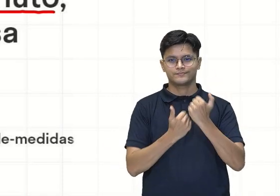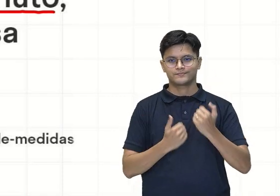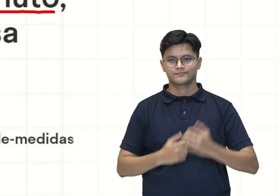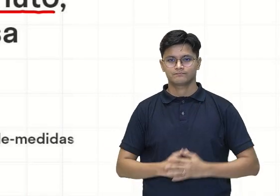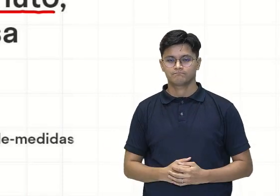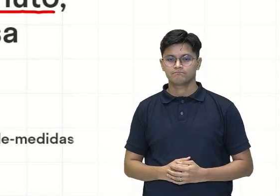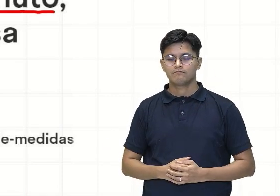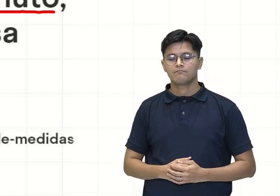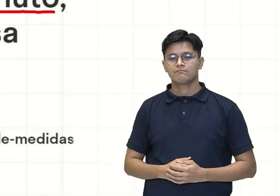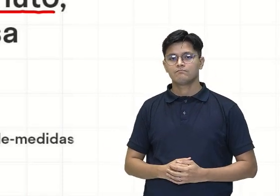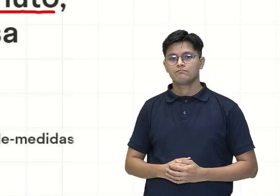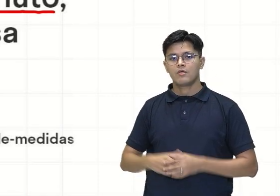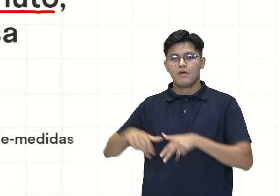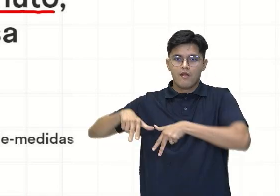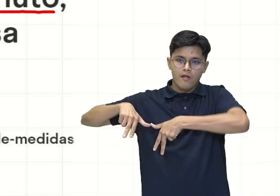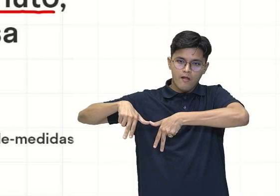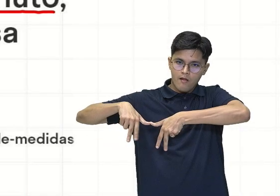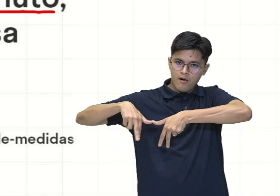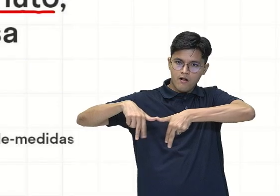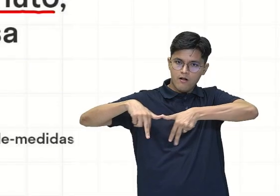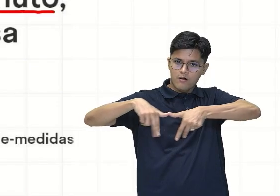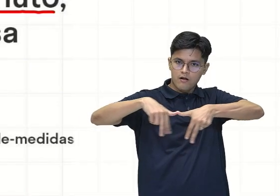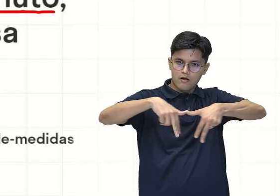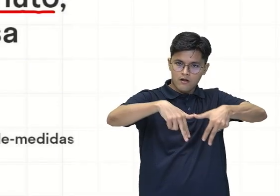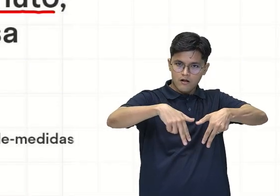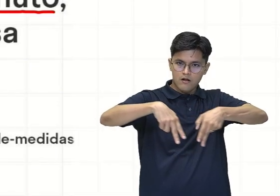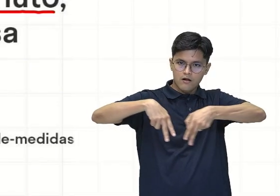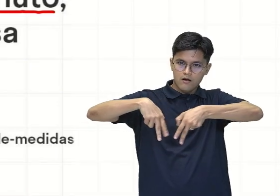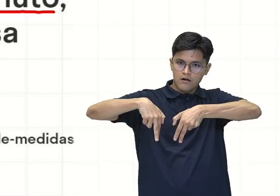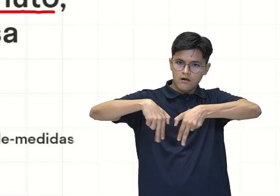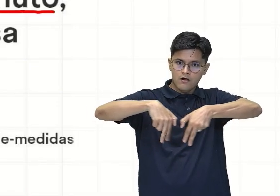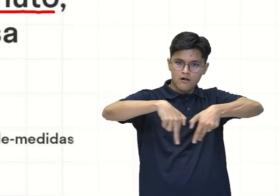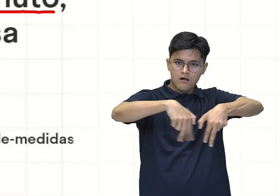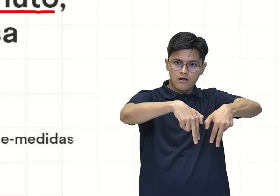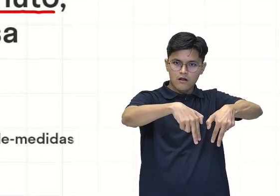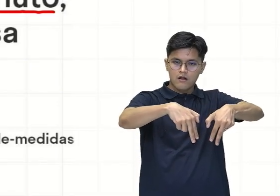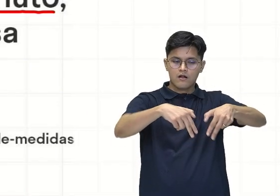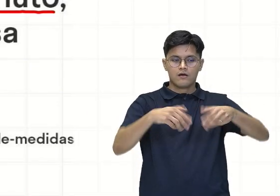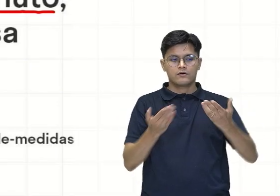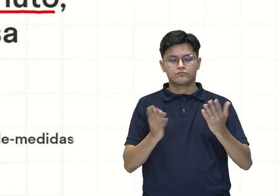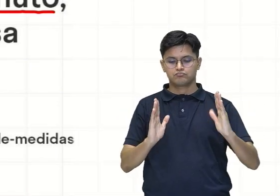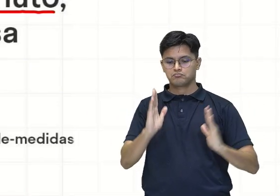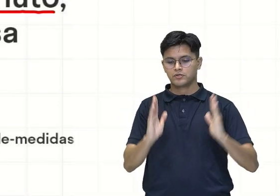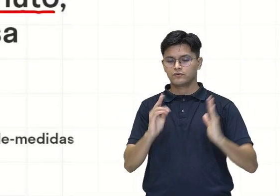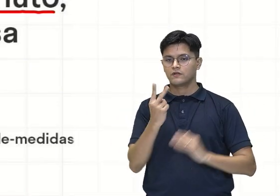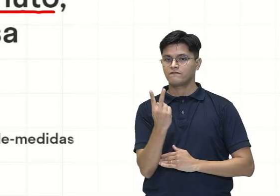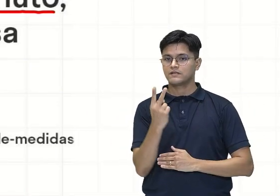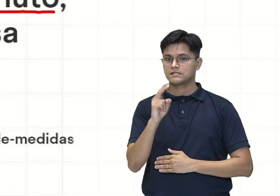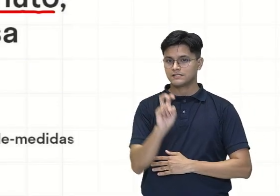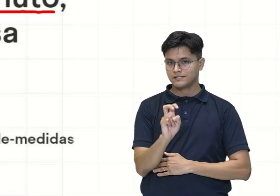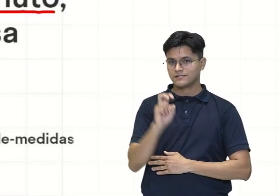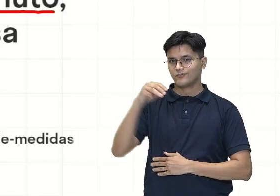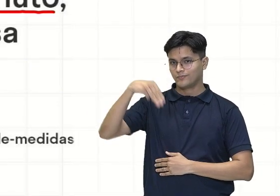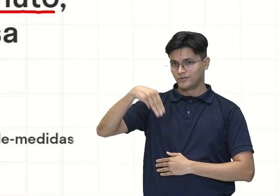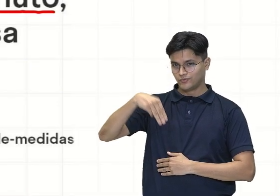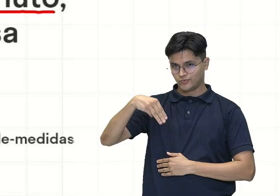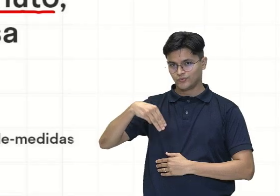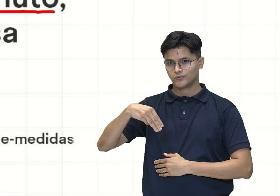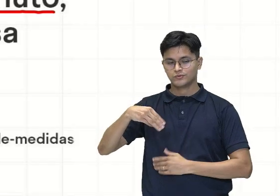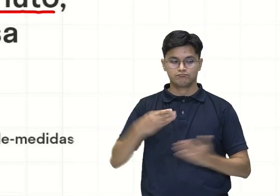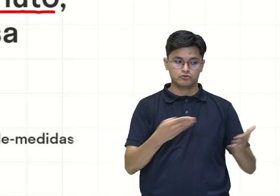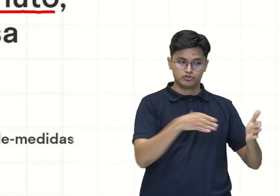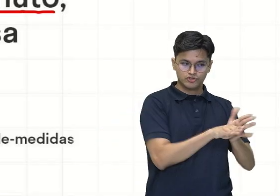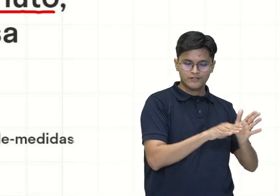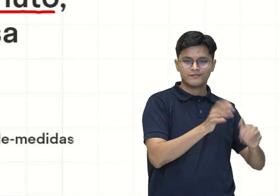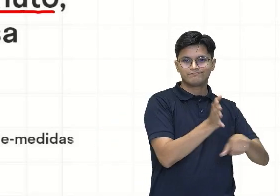Eles andaram durante 25 minutos ali para chegar até o cinema, ok?